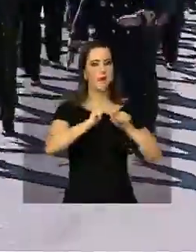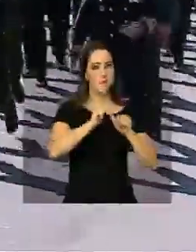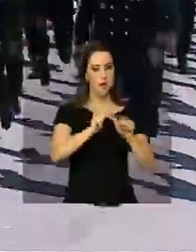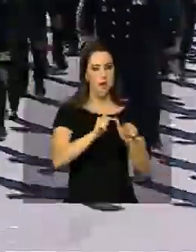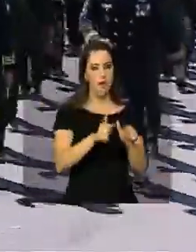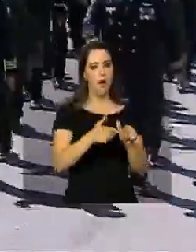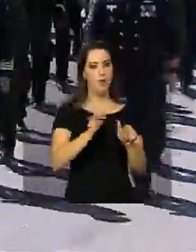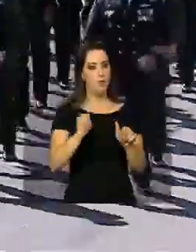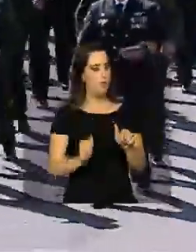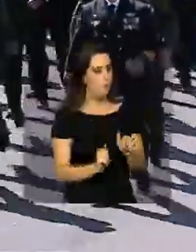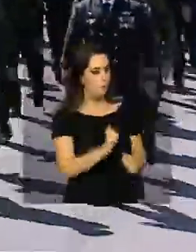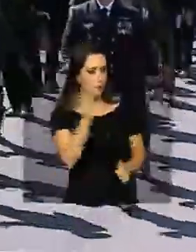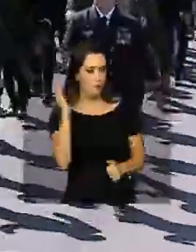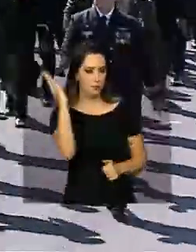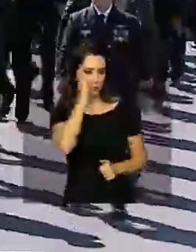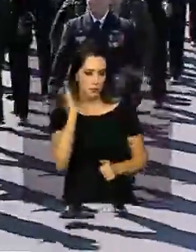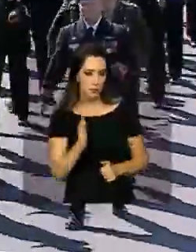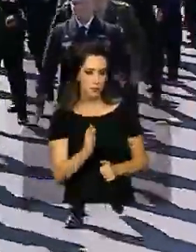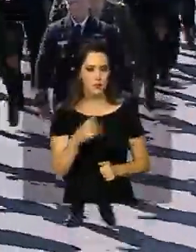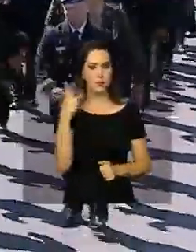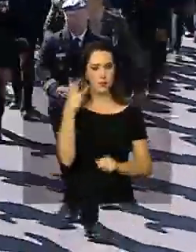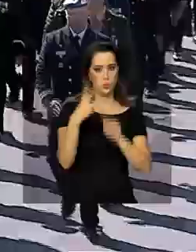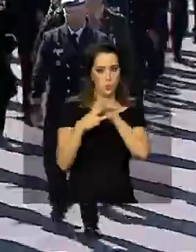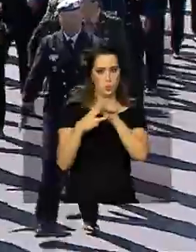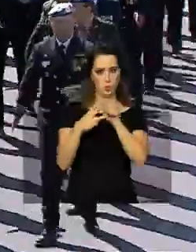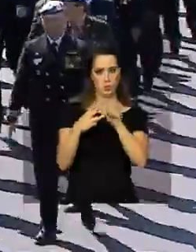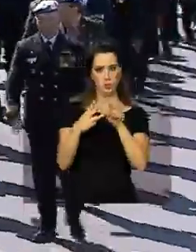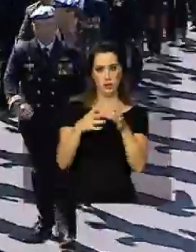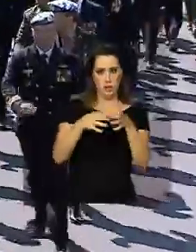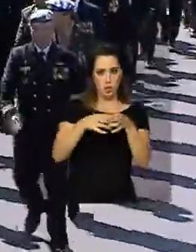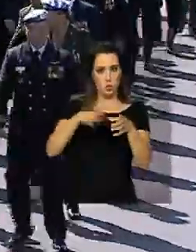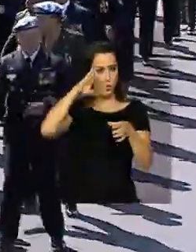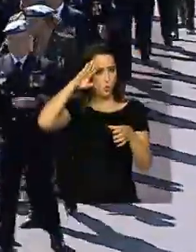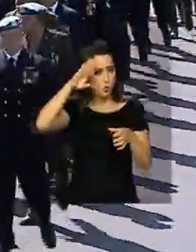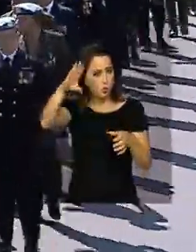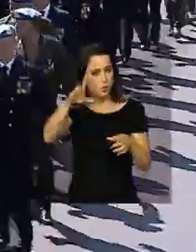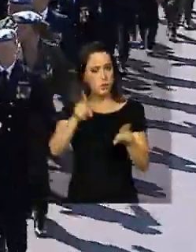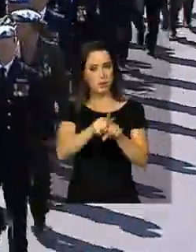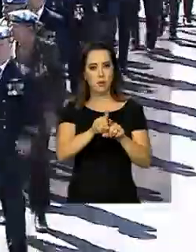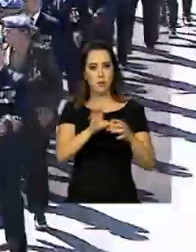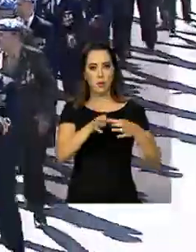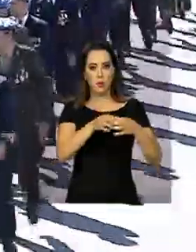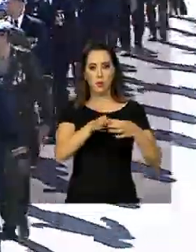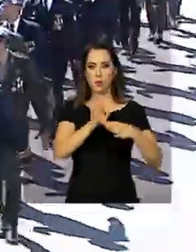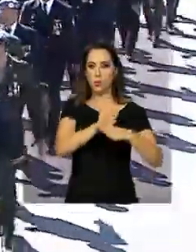no exterior, das três Forças Armadas e também das Forças Auxiliares, né?